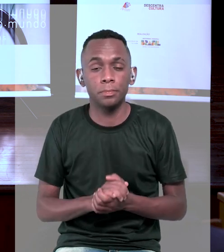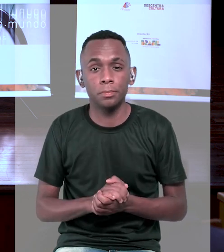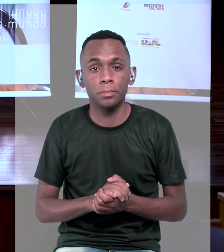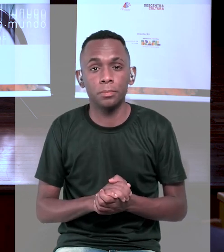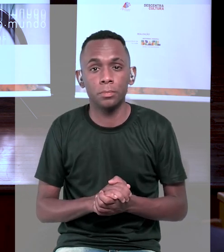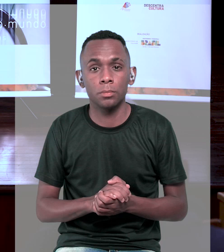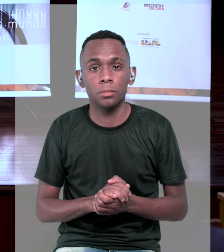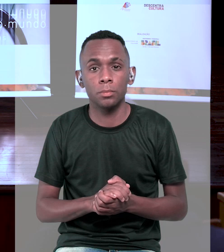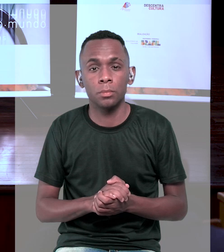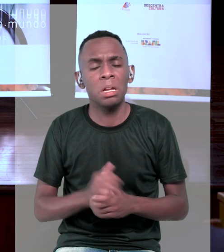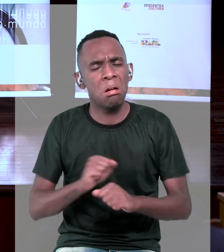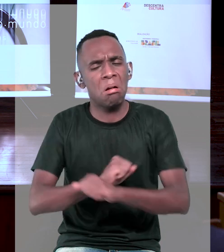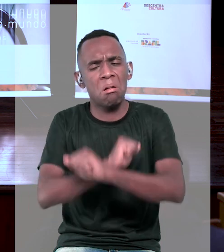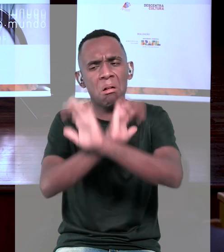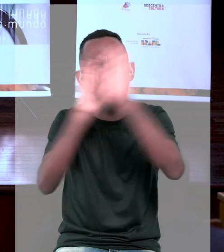com total clareza